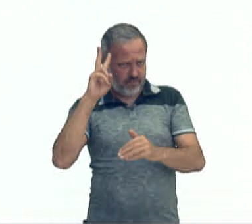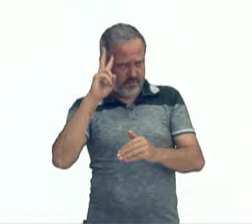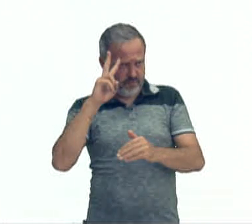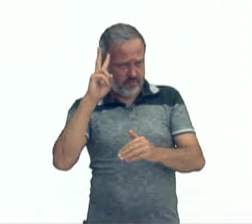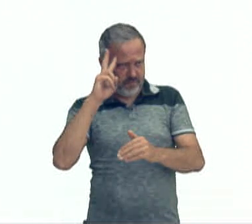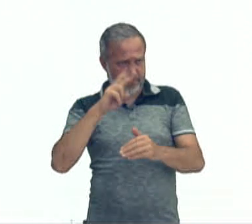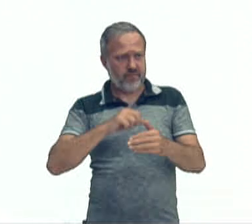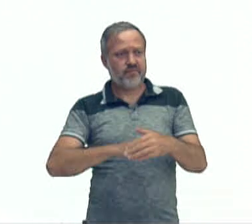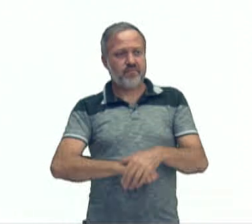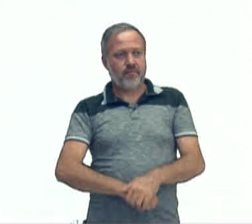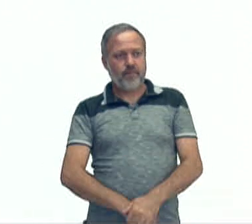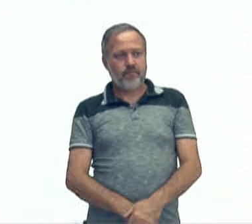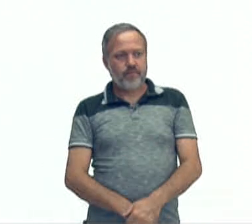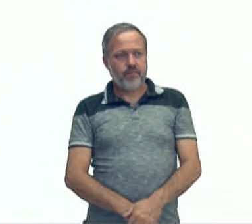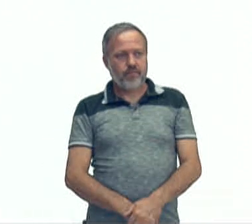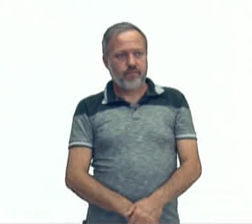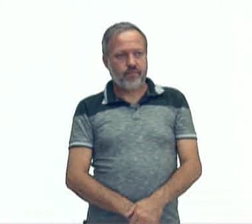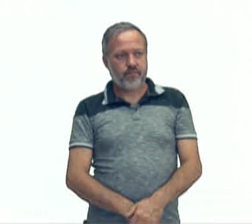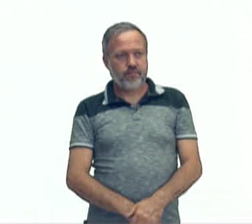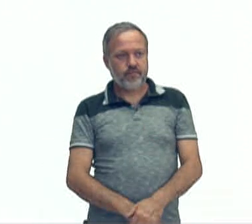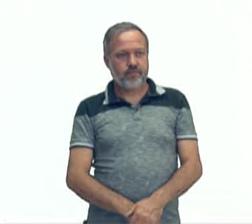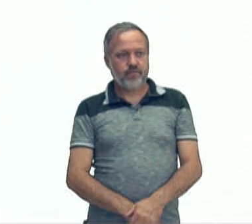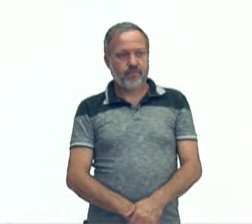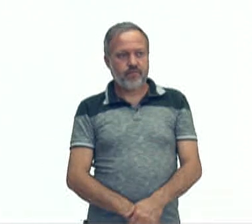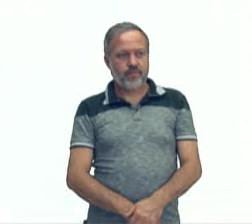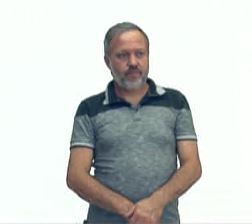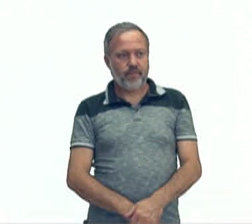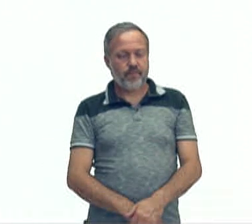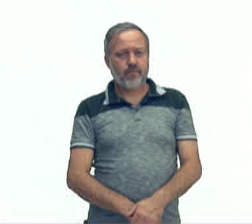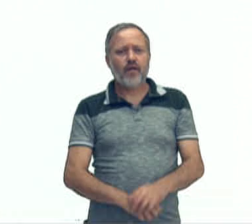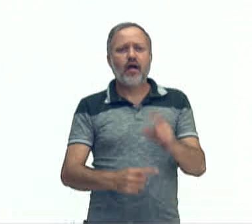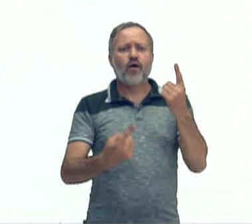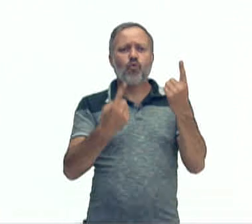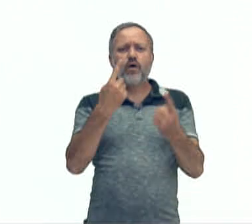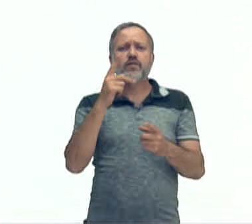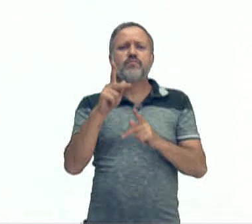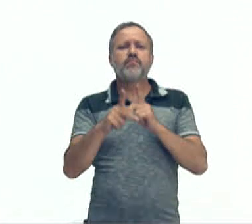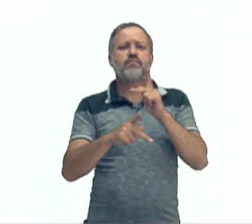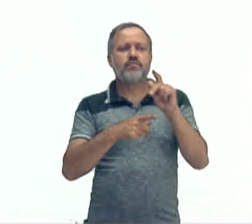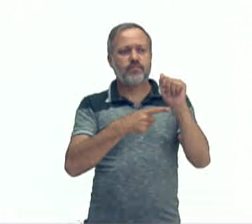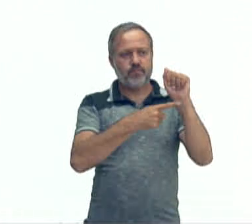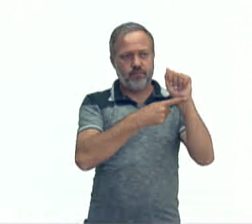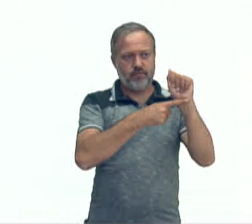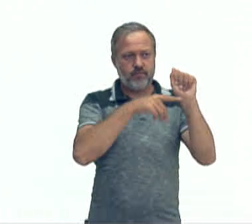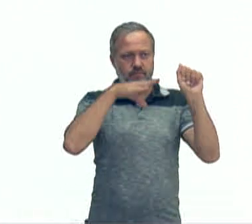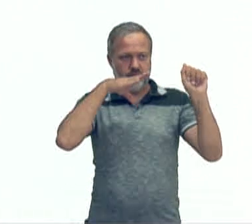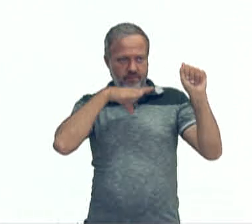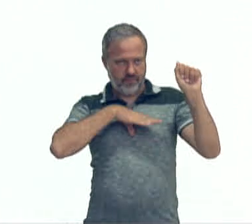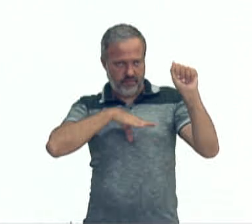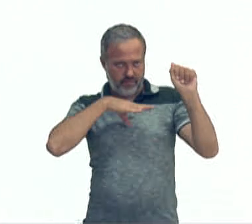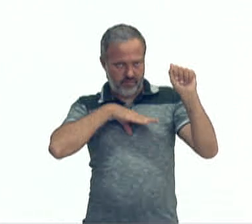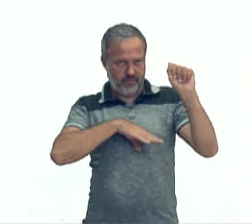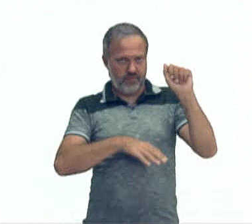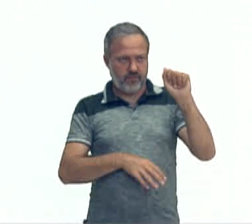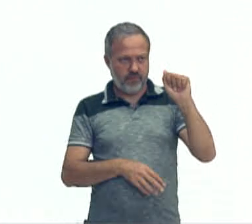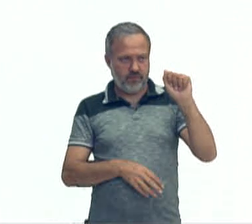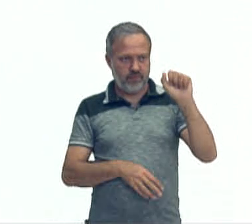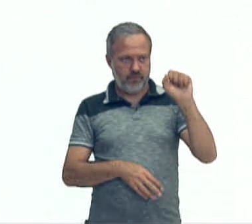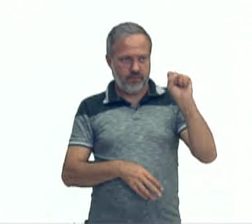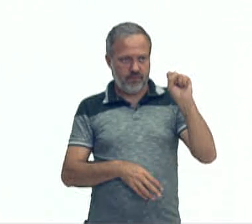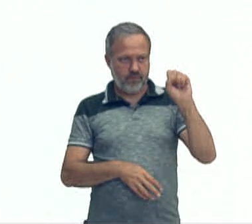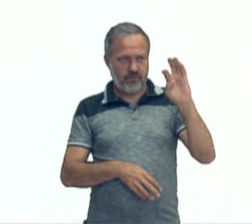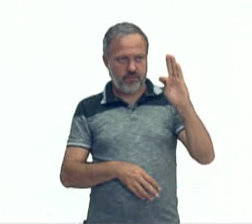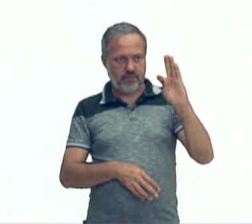Cortés, eu comentei sobre ele, né? Quais esses povos eram? Os portugueses, astecas e Gés. Gés é